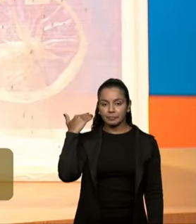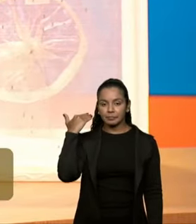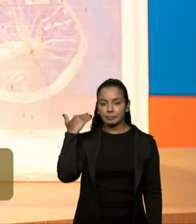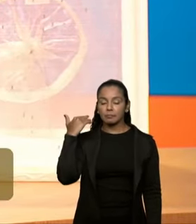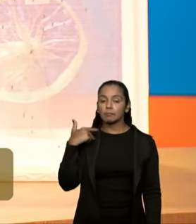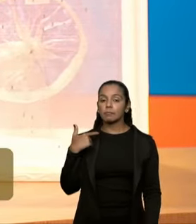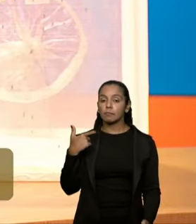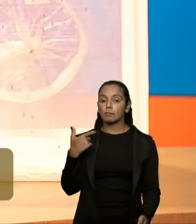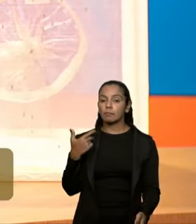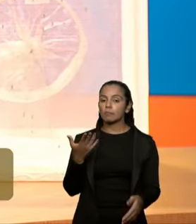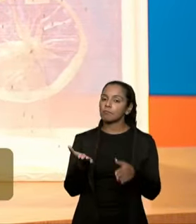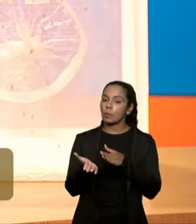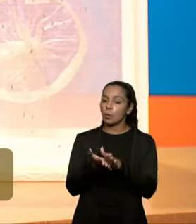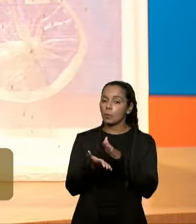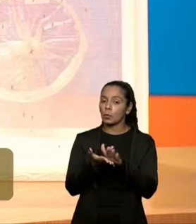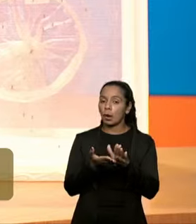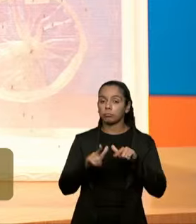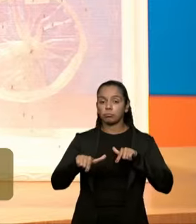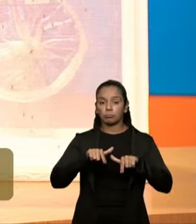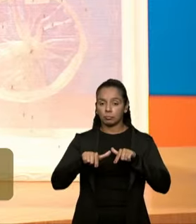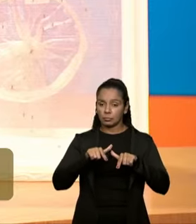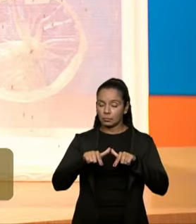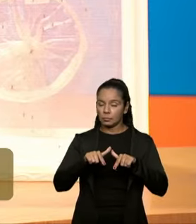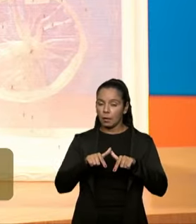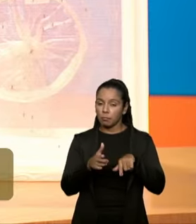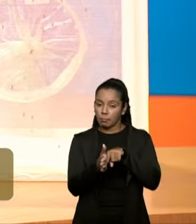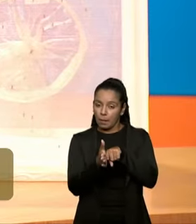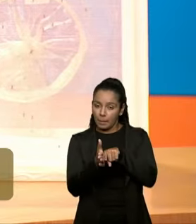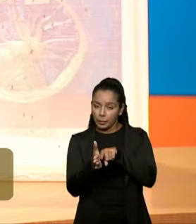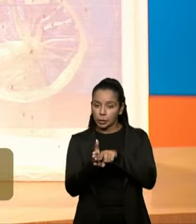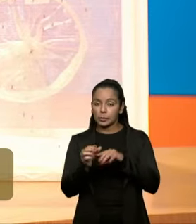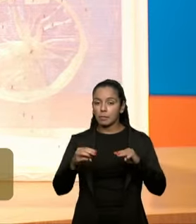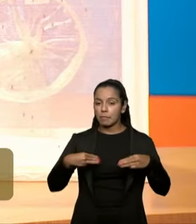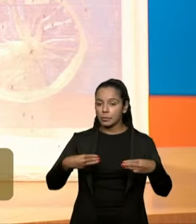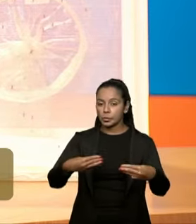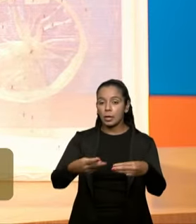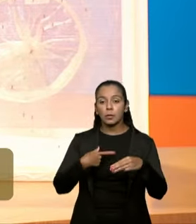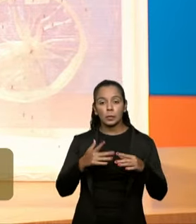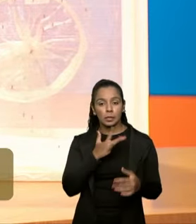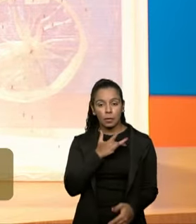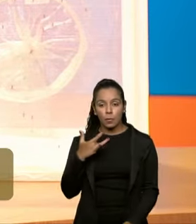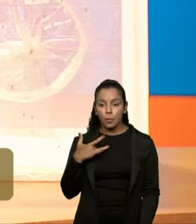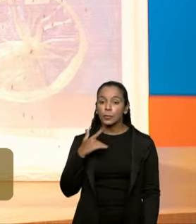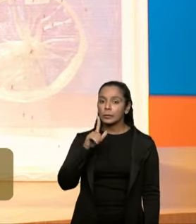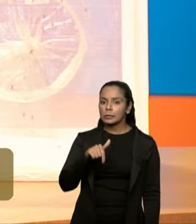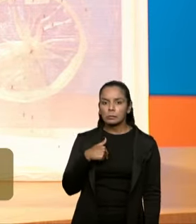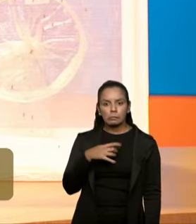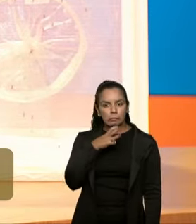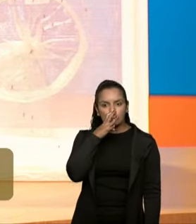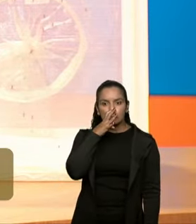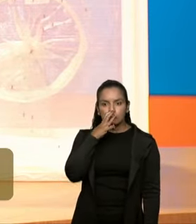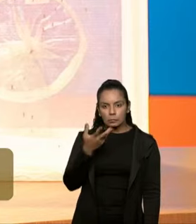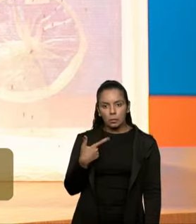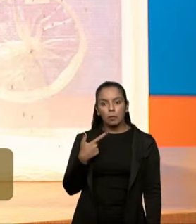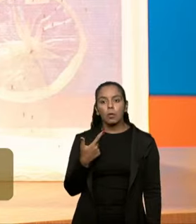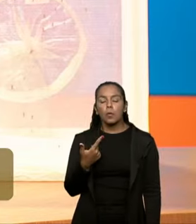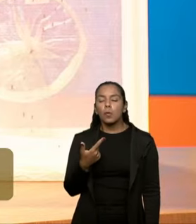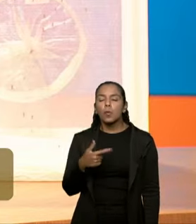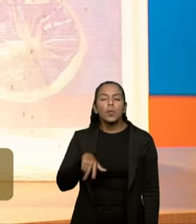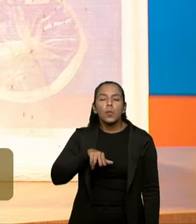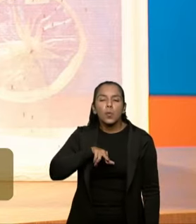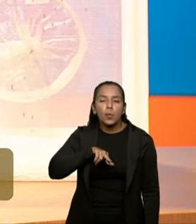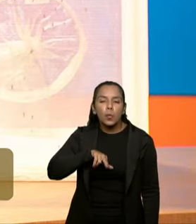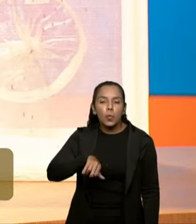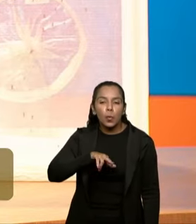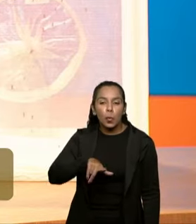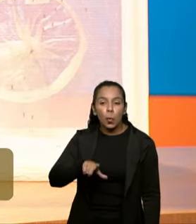foi publicado um trabalho que o Ministério, um levantamento do Ministério da Saúde, que é muito impressionante, mostrando que assim, não é o